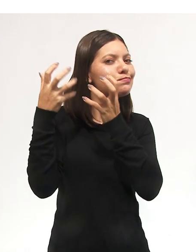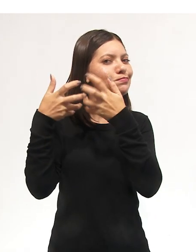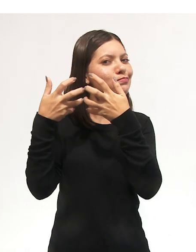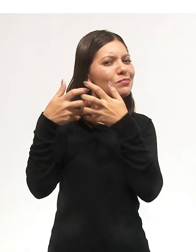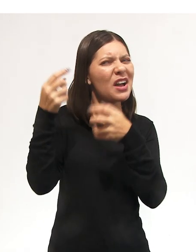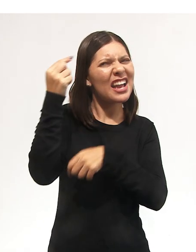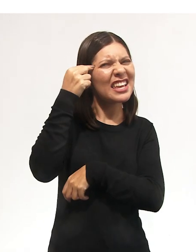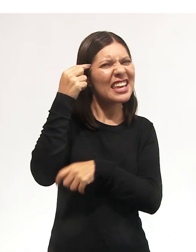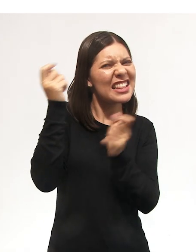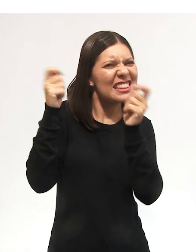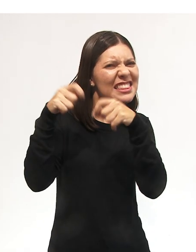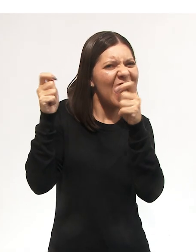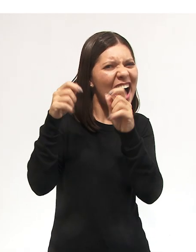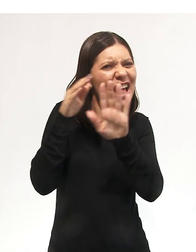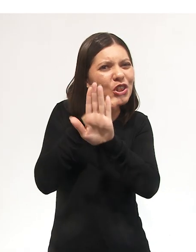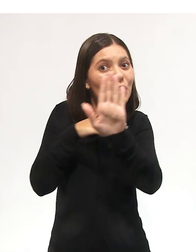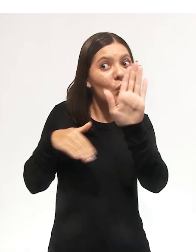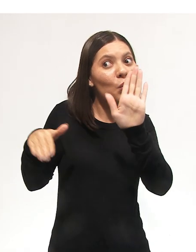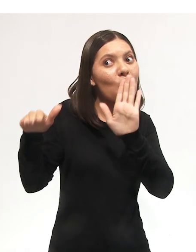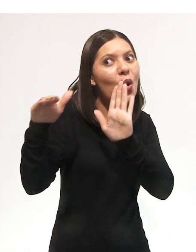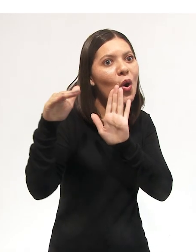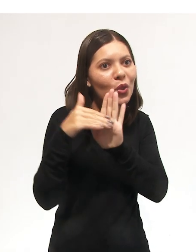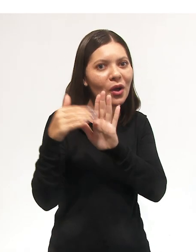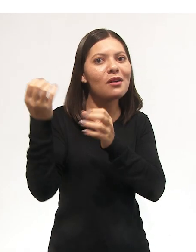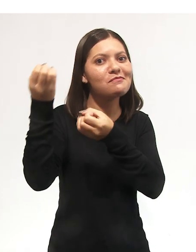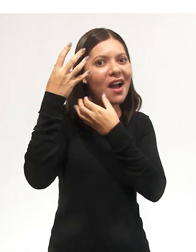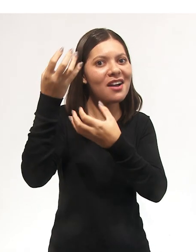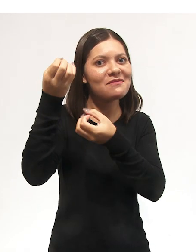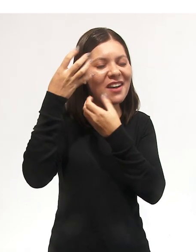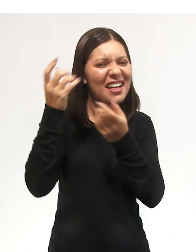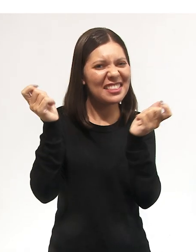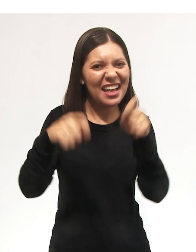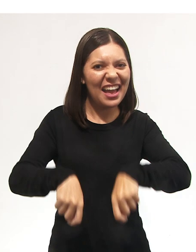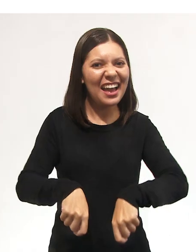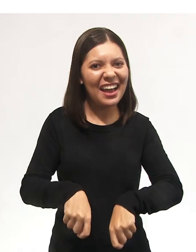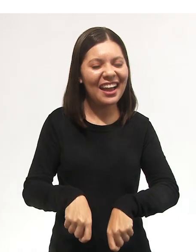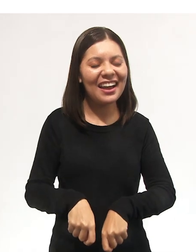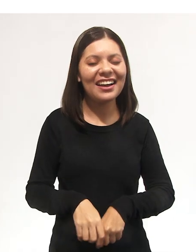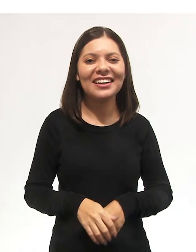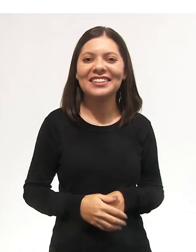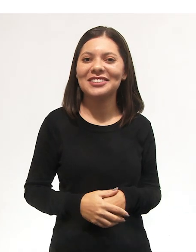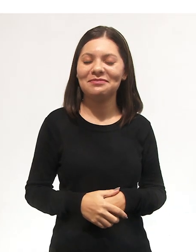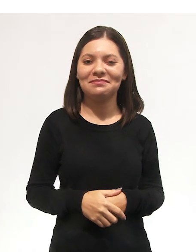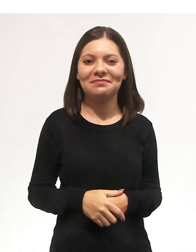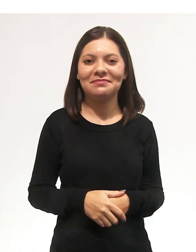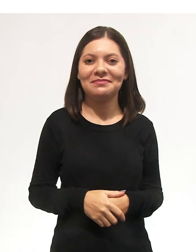Será que aqui cabe tudo que vão me meter na cabeça?